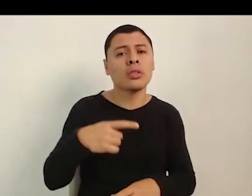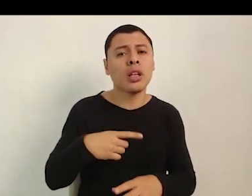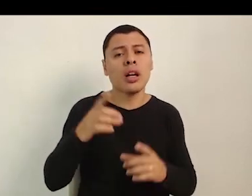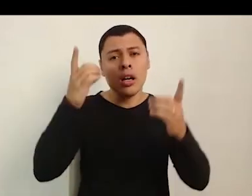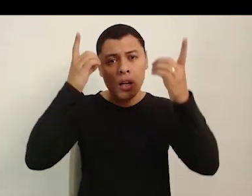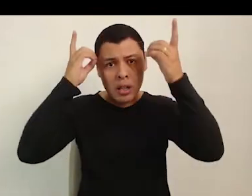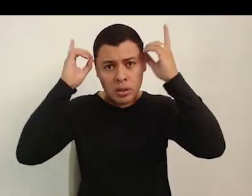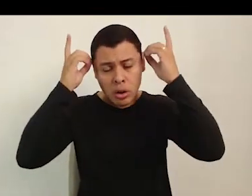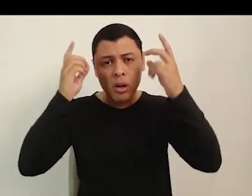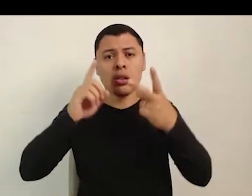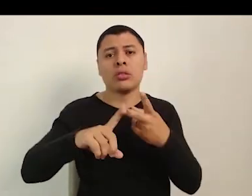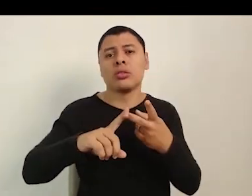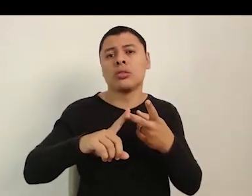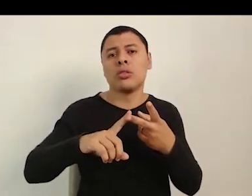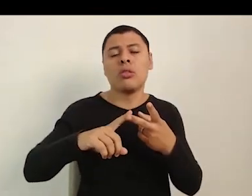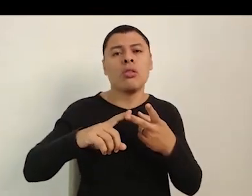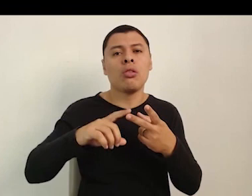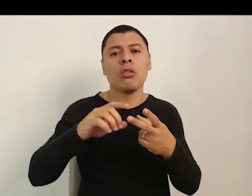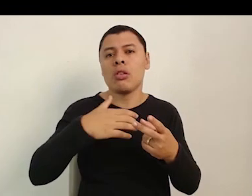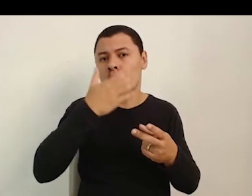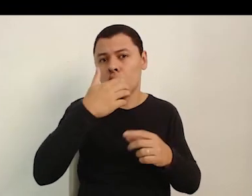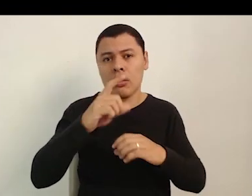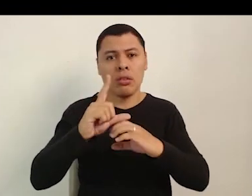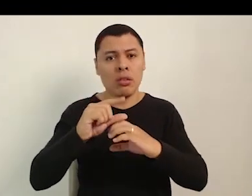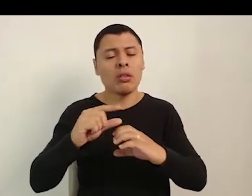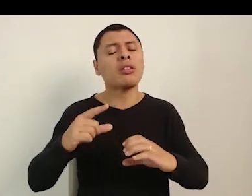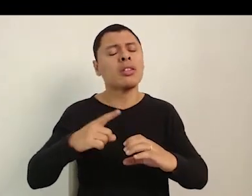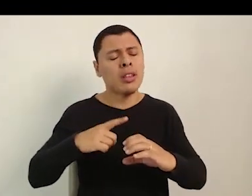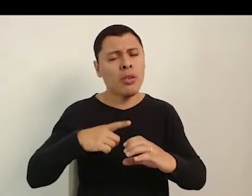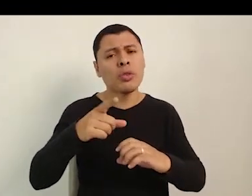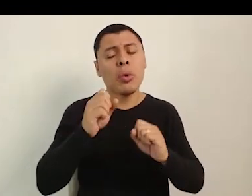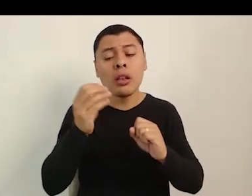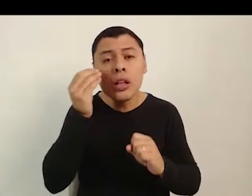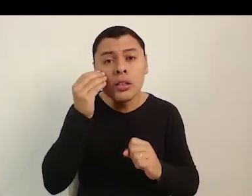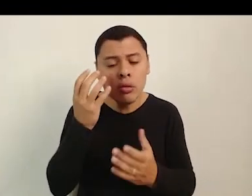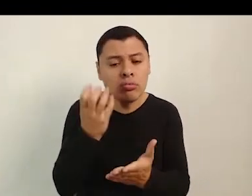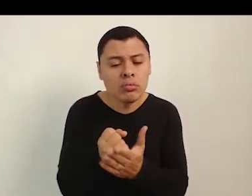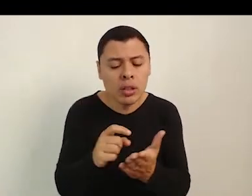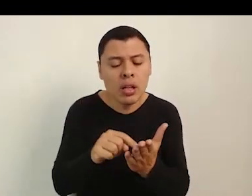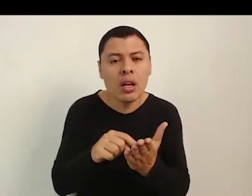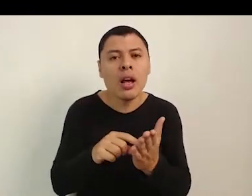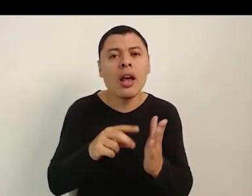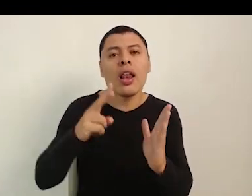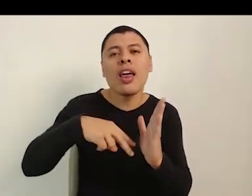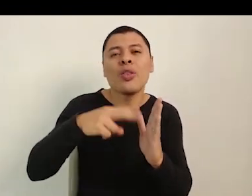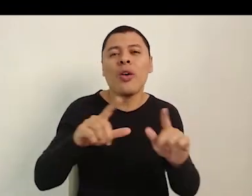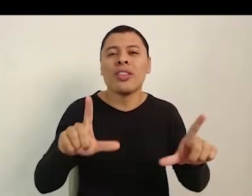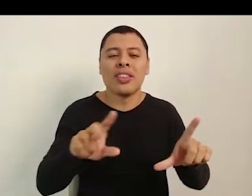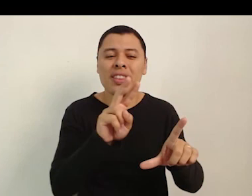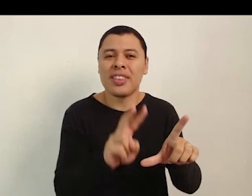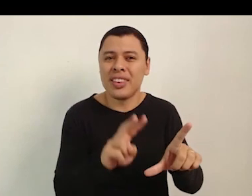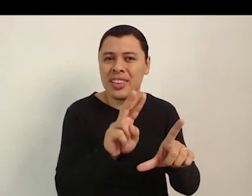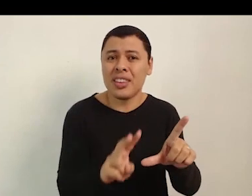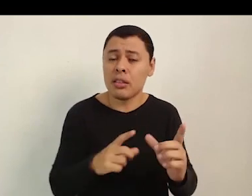no iOS, né? Vai lá, ativa e testa o seu aplicativo. Como que tá? Tá lendo, não tá lendo? O que está acontecendo?